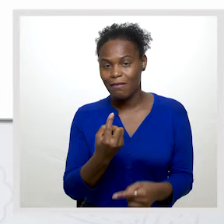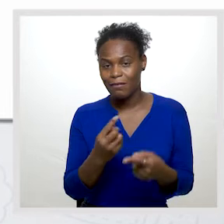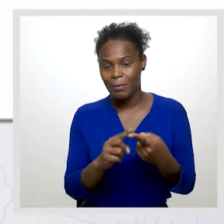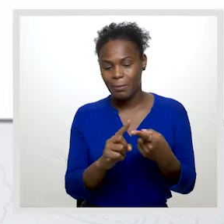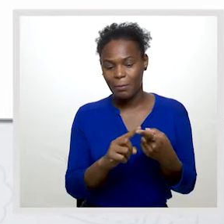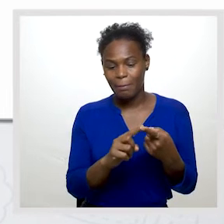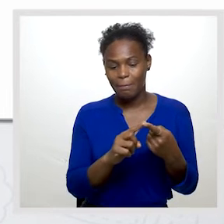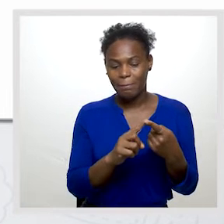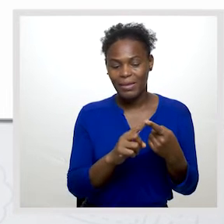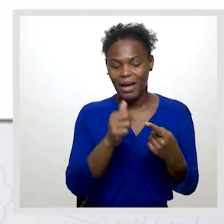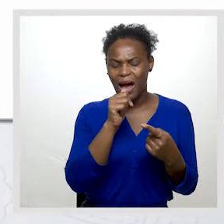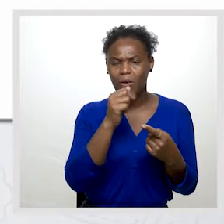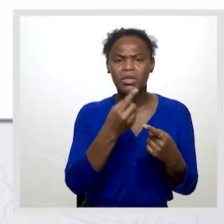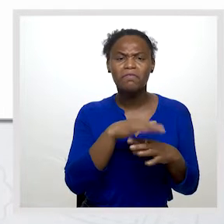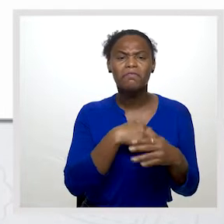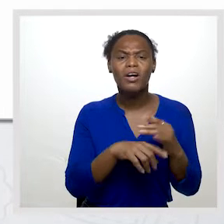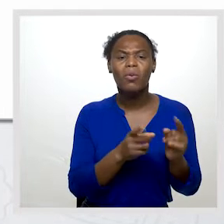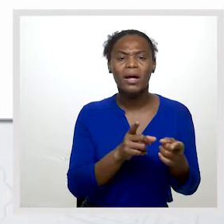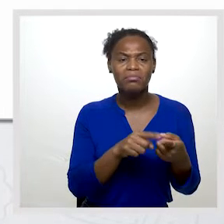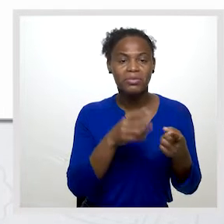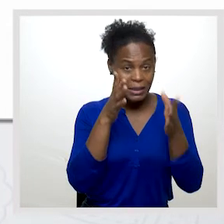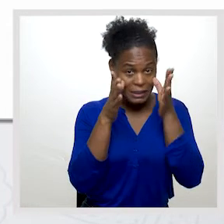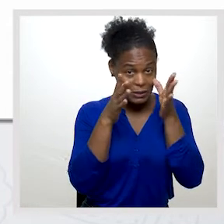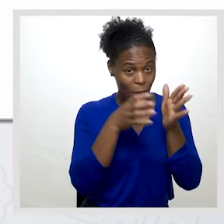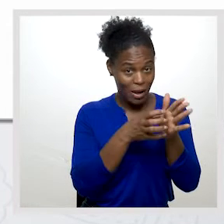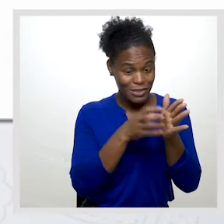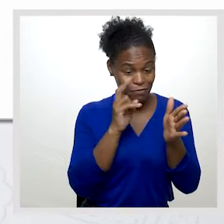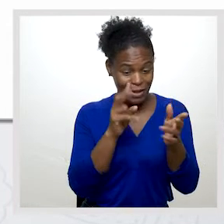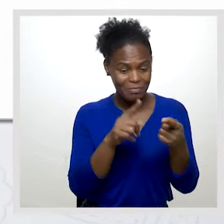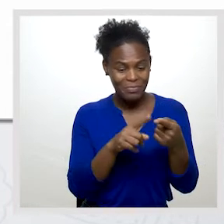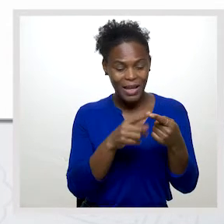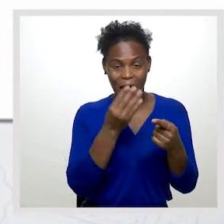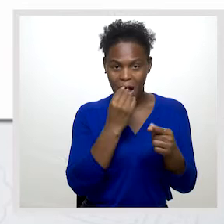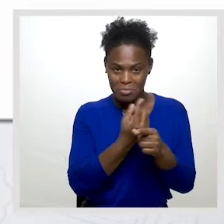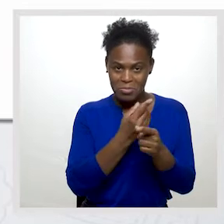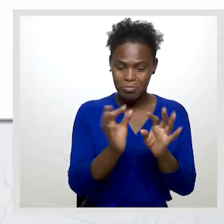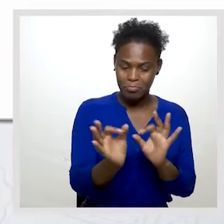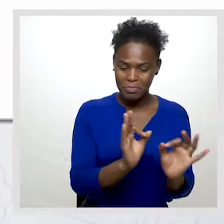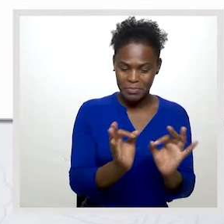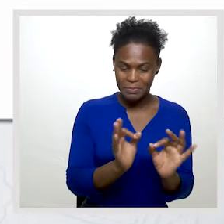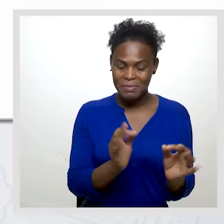para, vamos prestar atenção na imagem, preparar os alimentos,